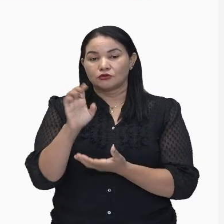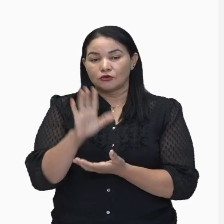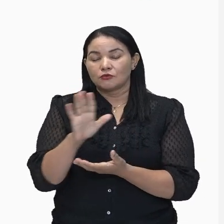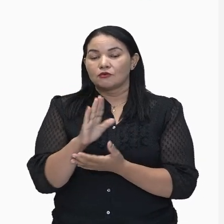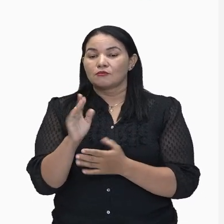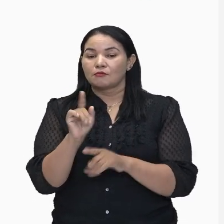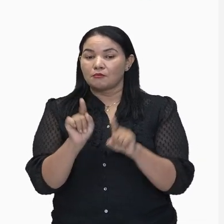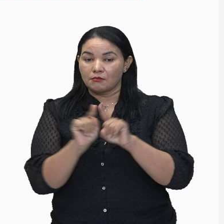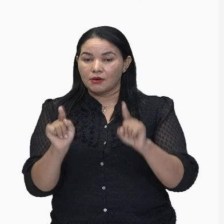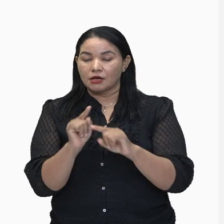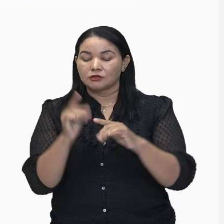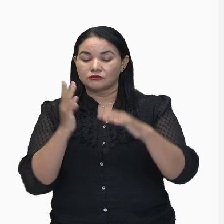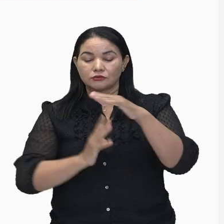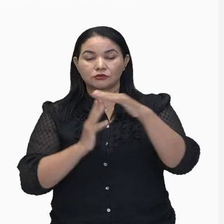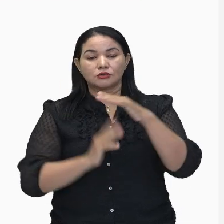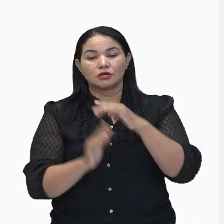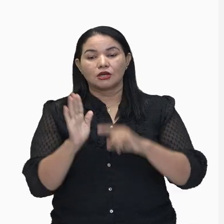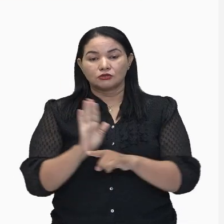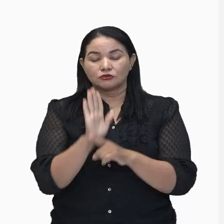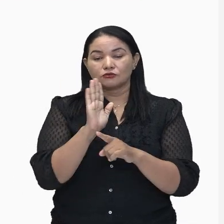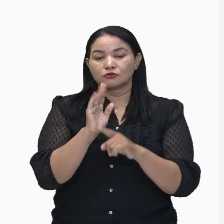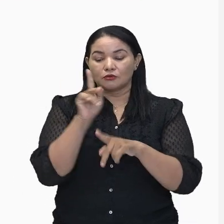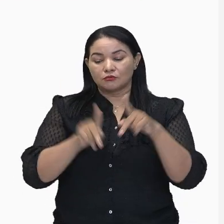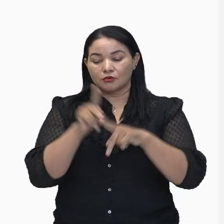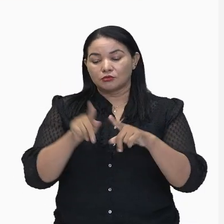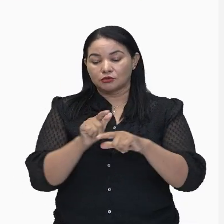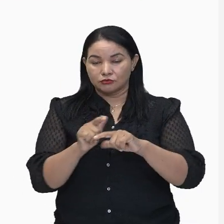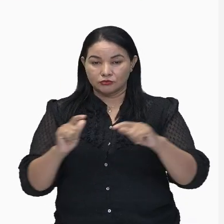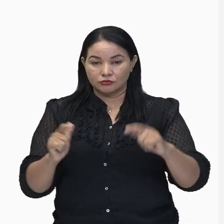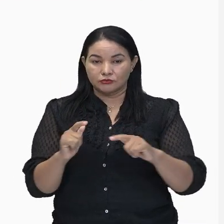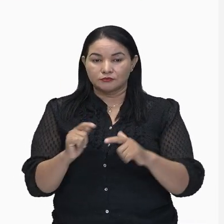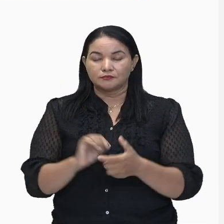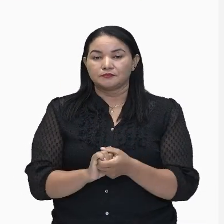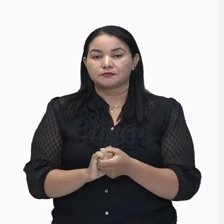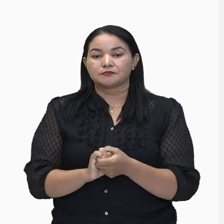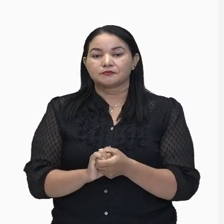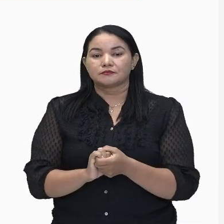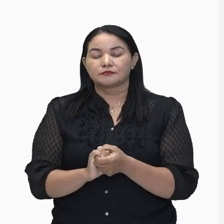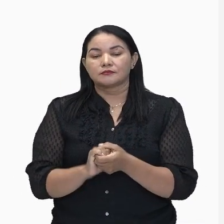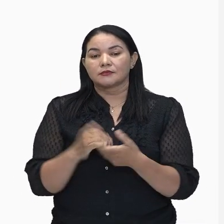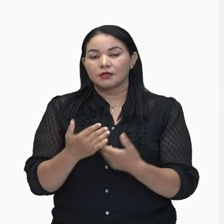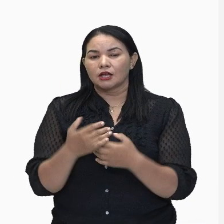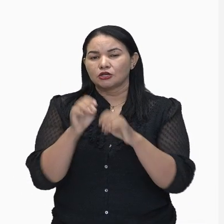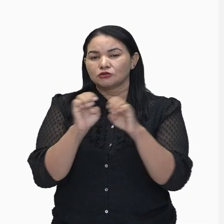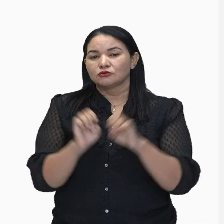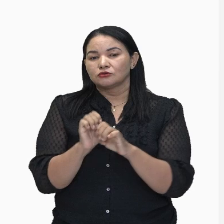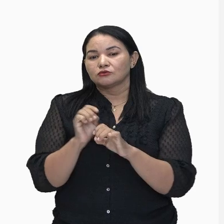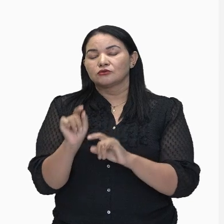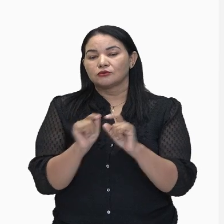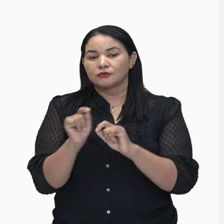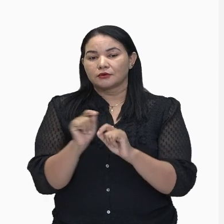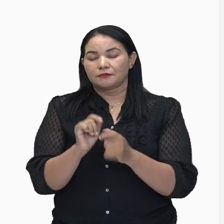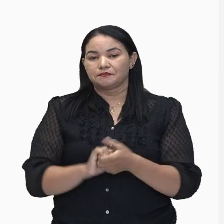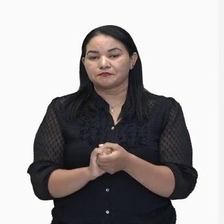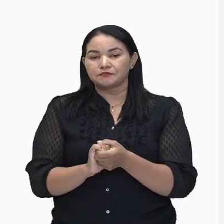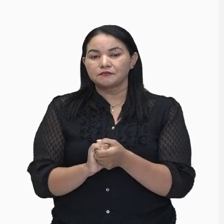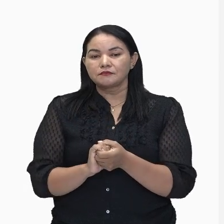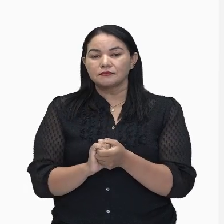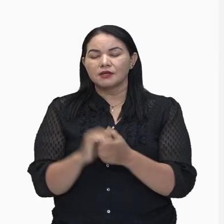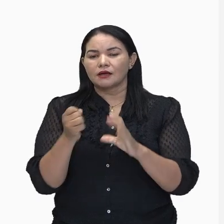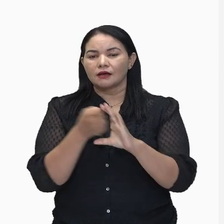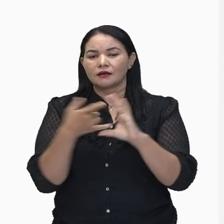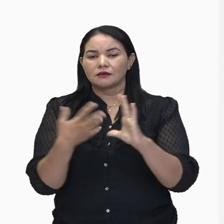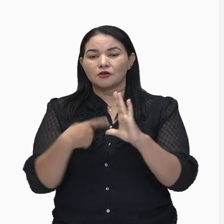também nesse crescimento da população na Europa. E a estrutura etária, como é que vai estar essa característica